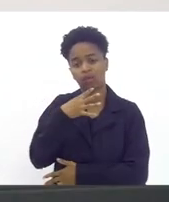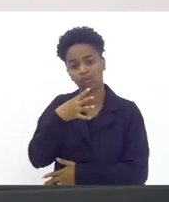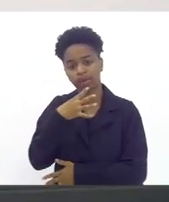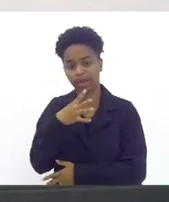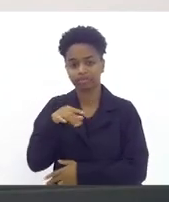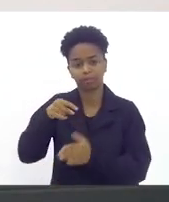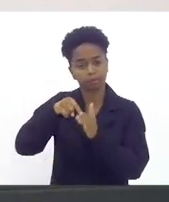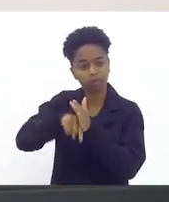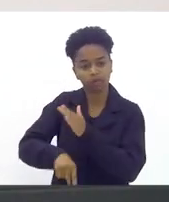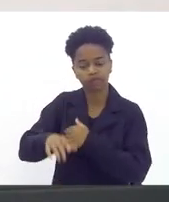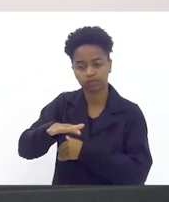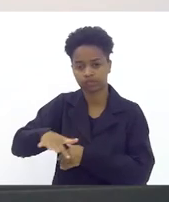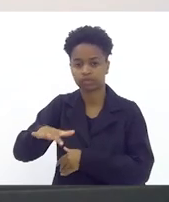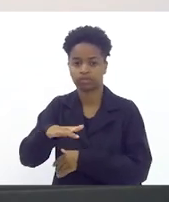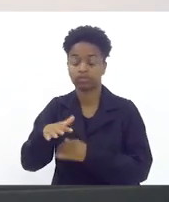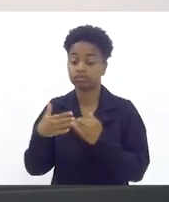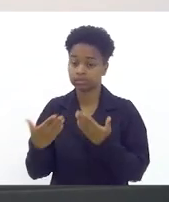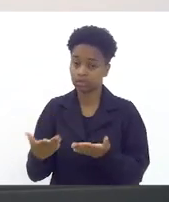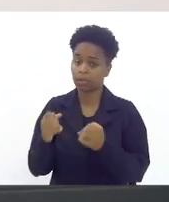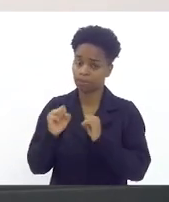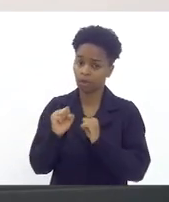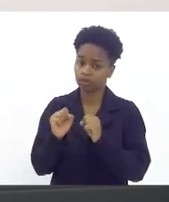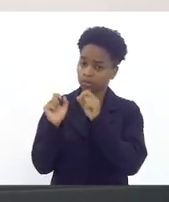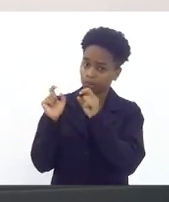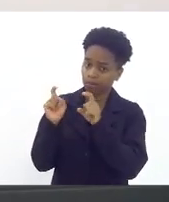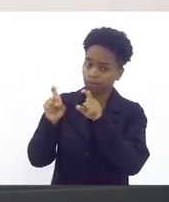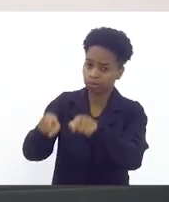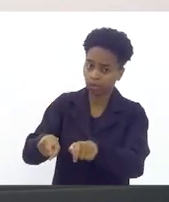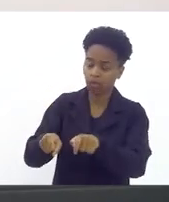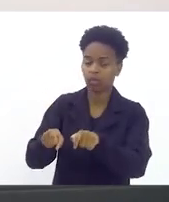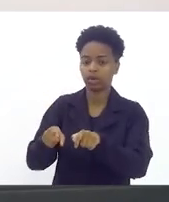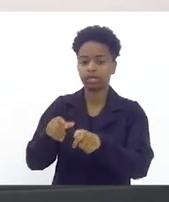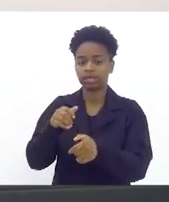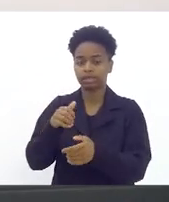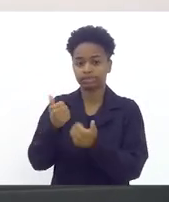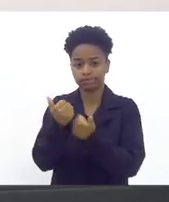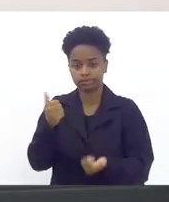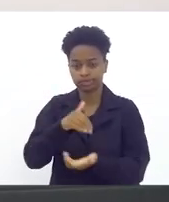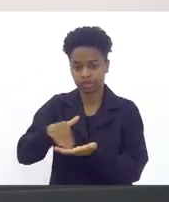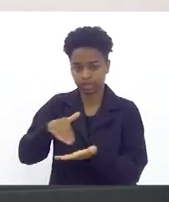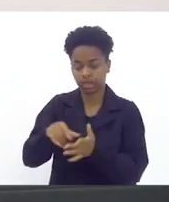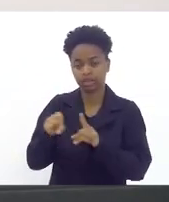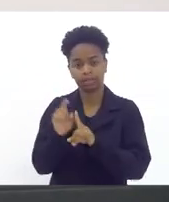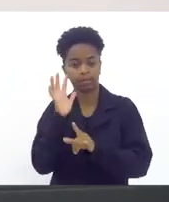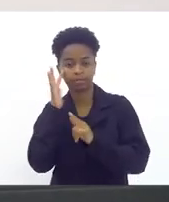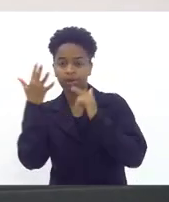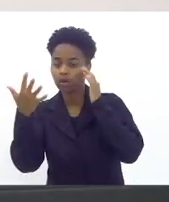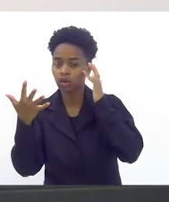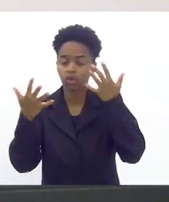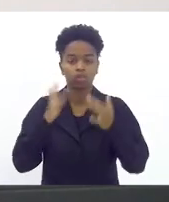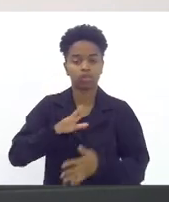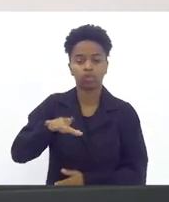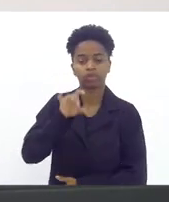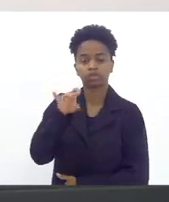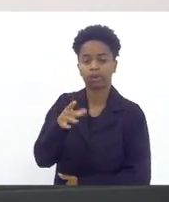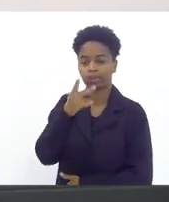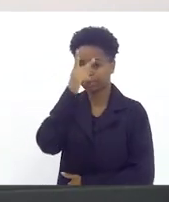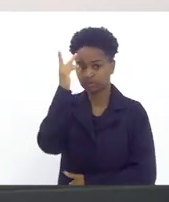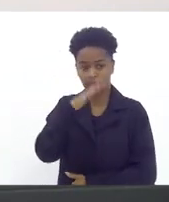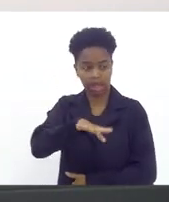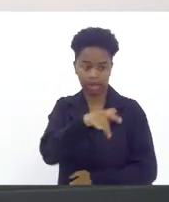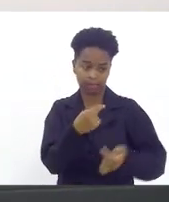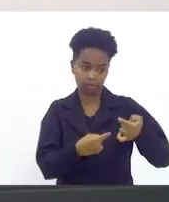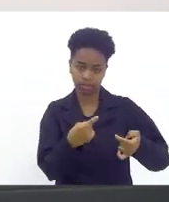possa ocupar as subsecretaria e cargos de decisão e não apenas pessoas da da área